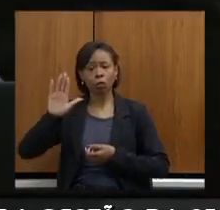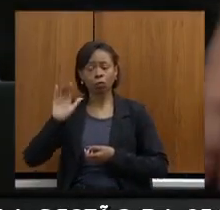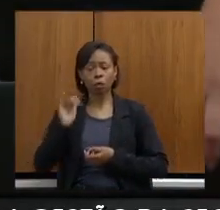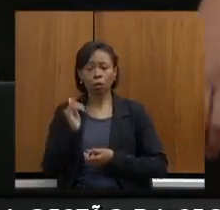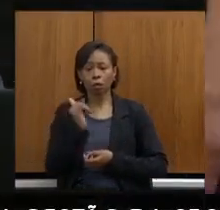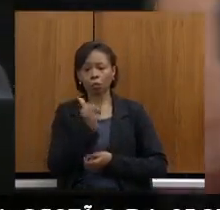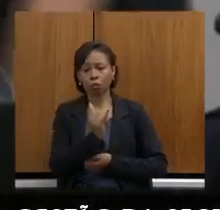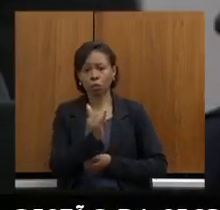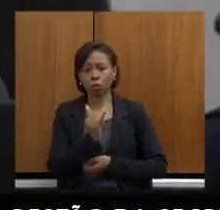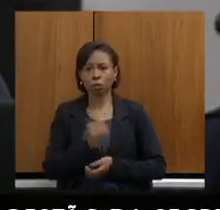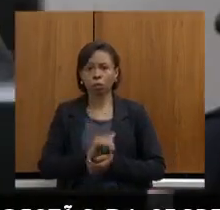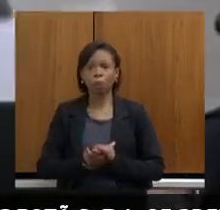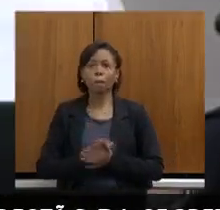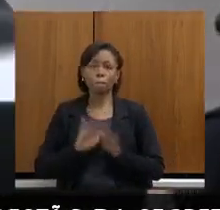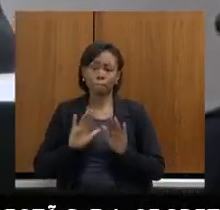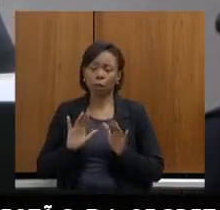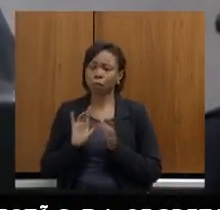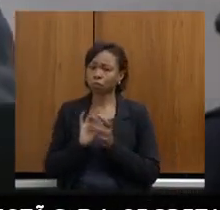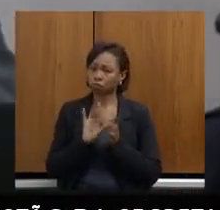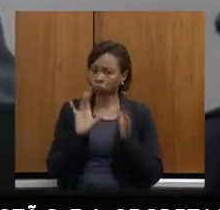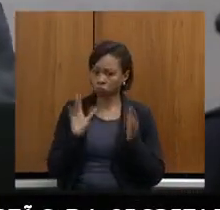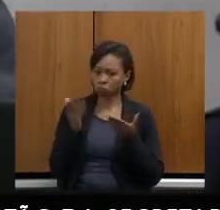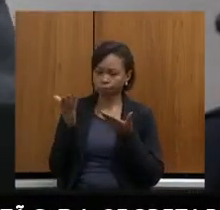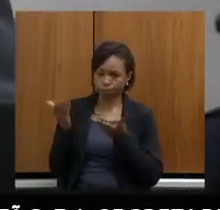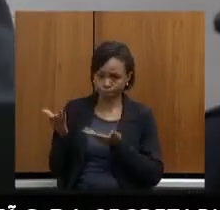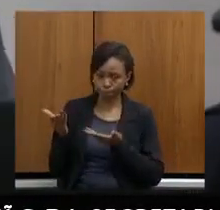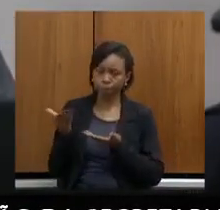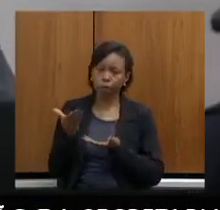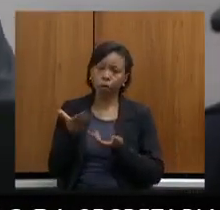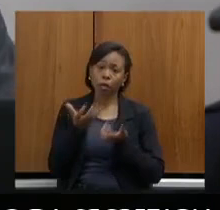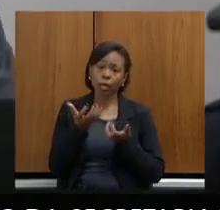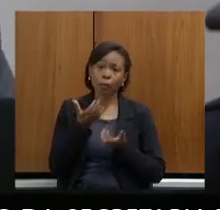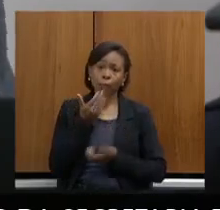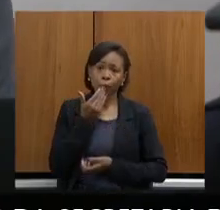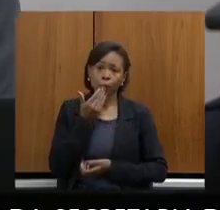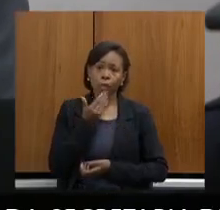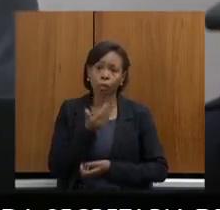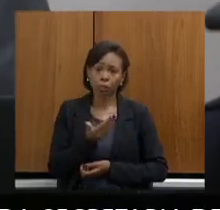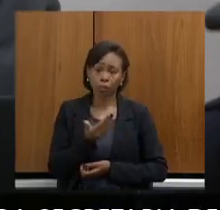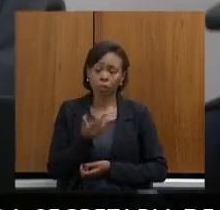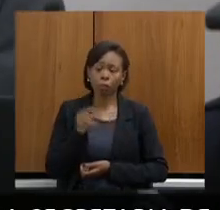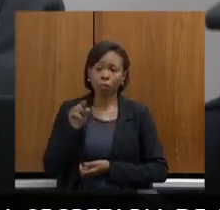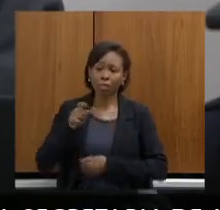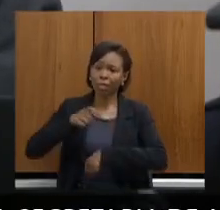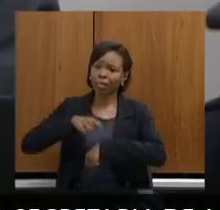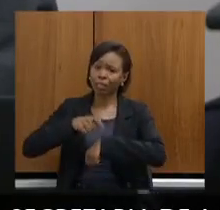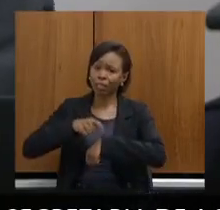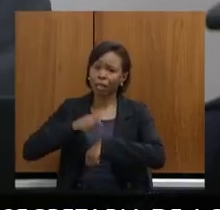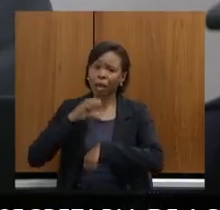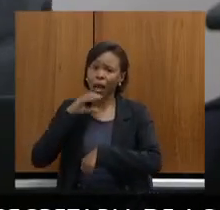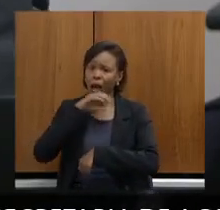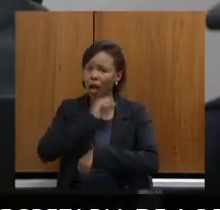mas eu passo a palavra se ela é esse Eu gostaria de pedir fosse o mais rápido possível todos e muito